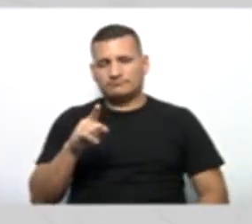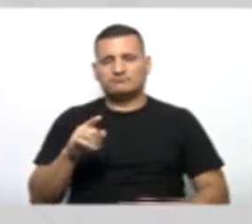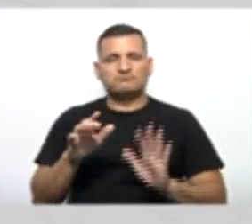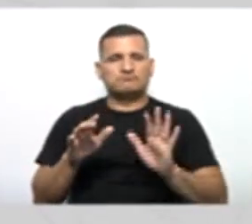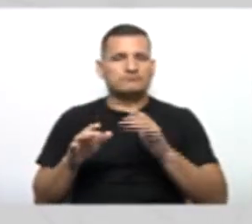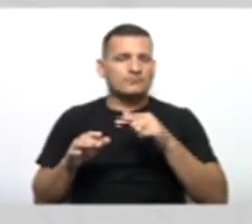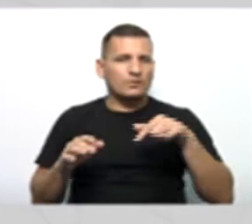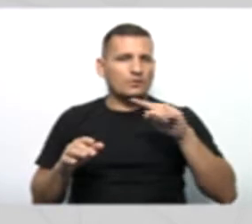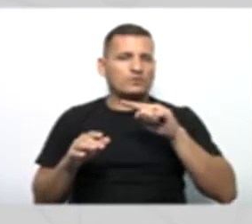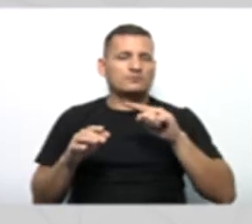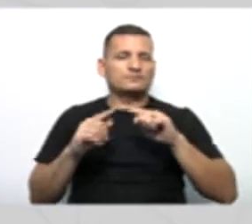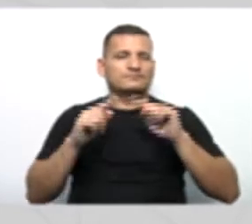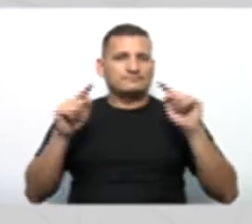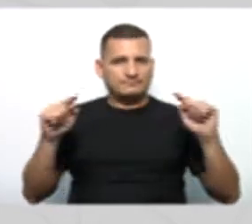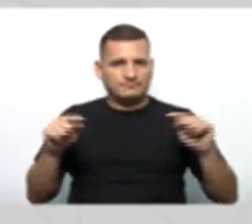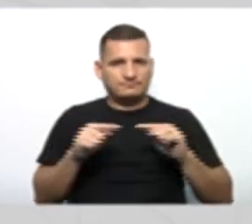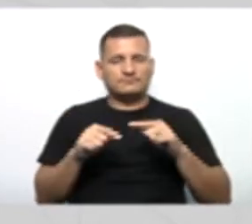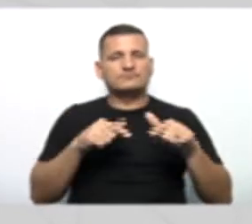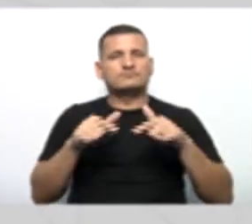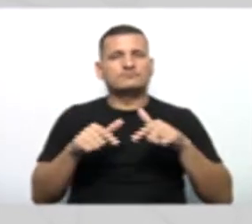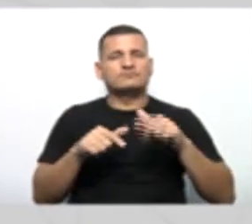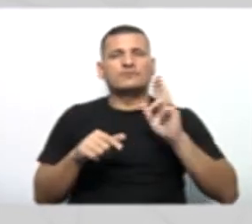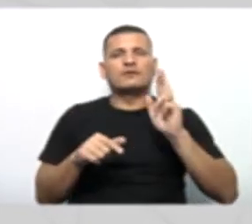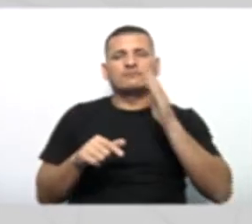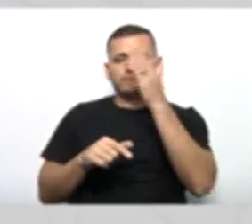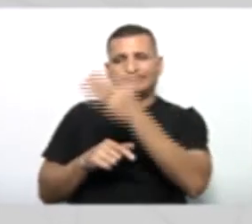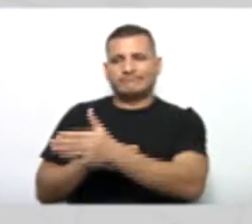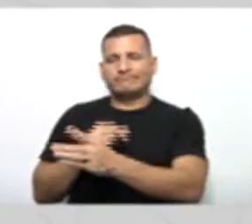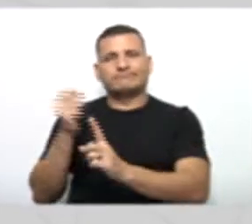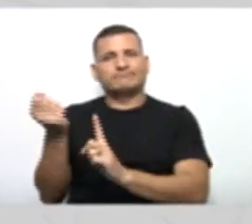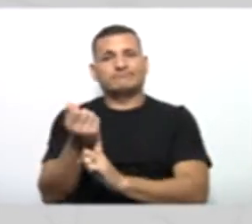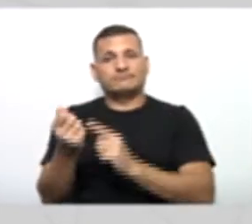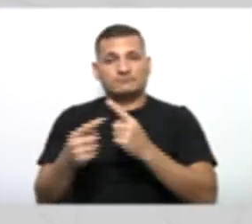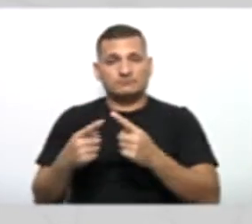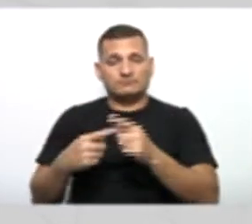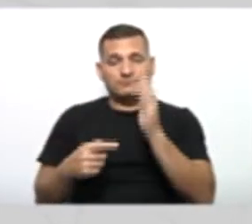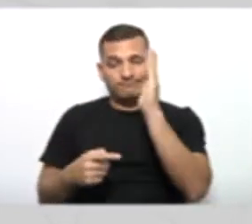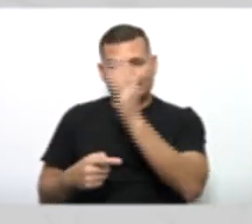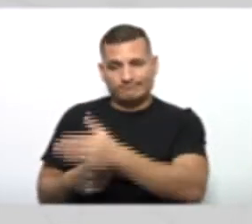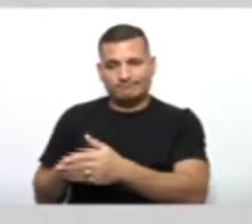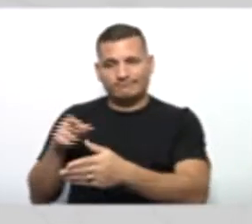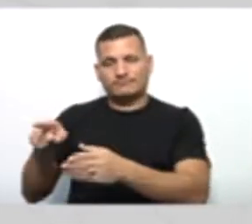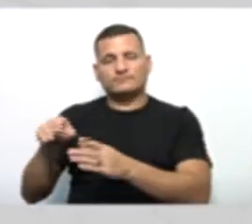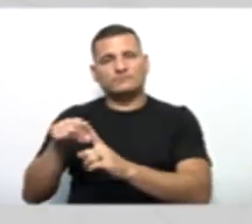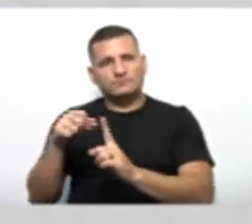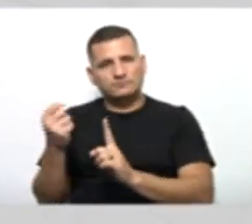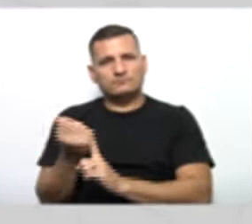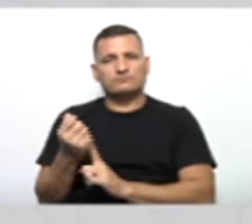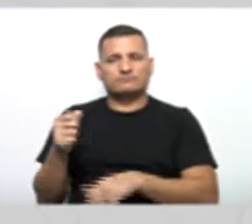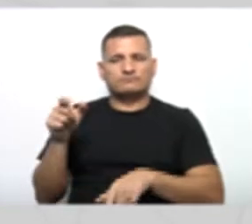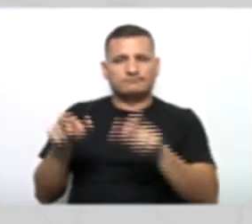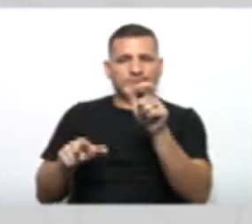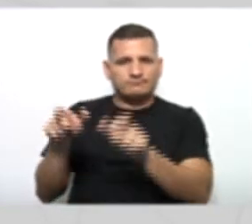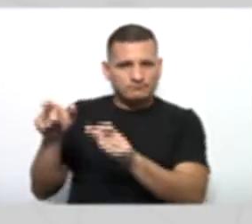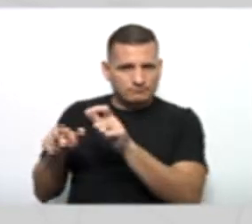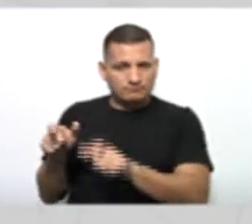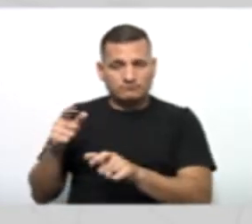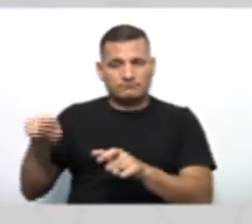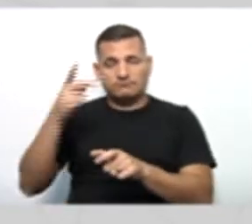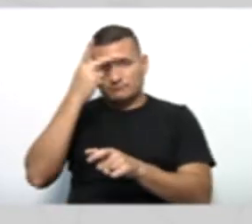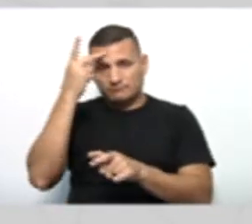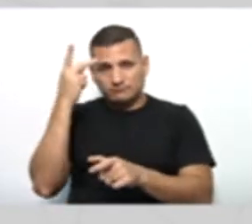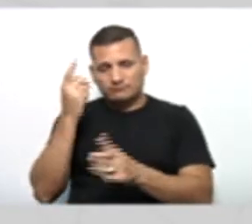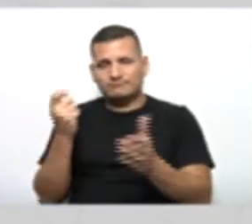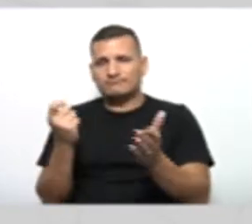públicos trabalhamos para a sociedade porque é a sociedade os cidadãos os contribuintes